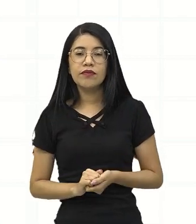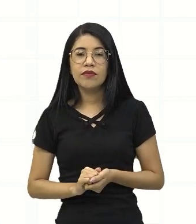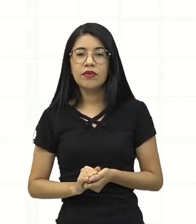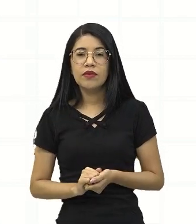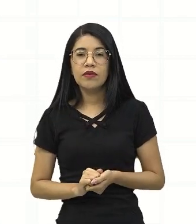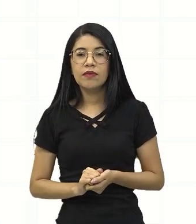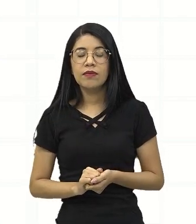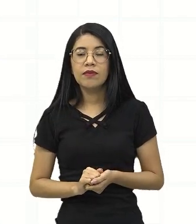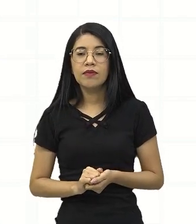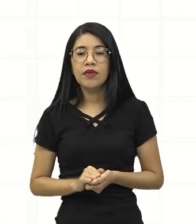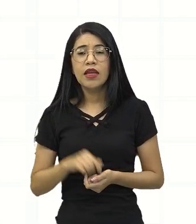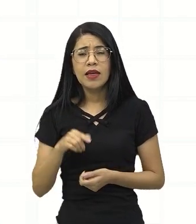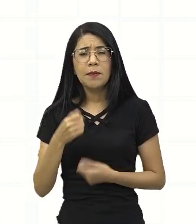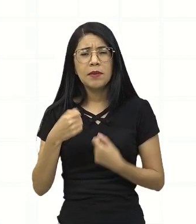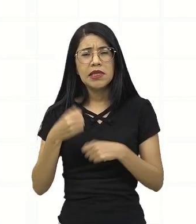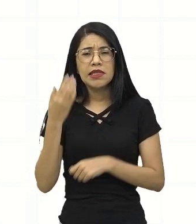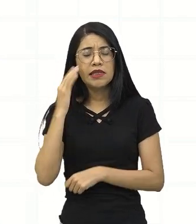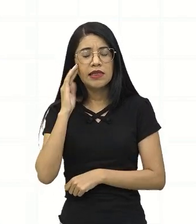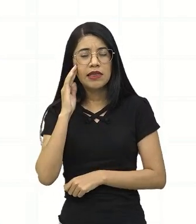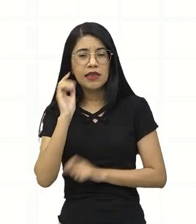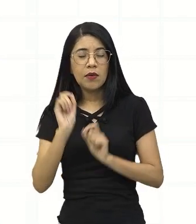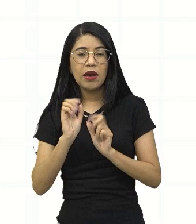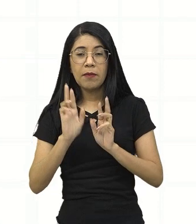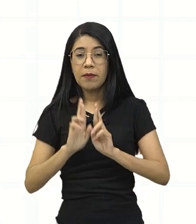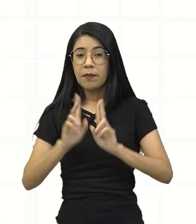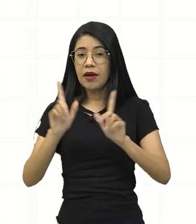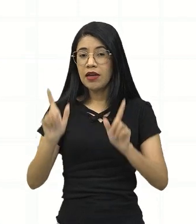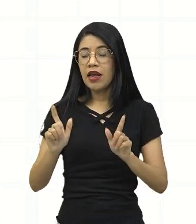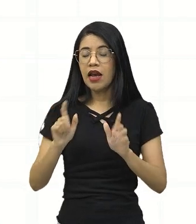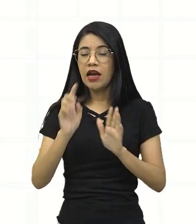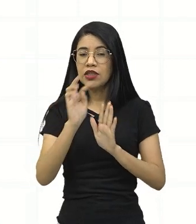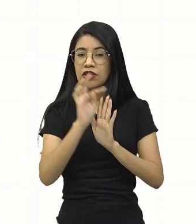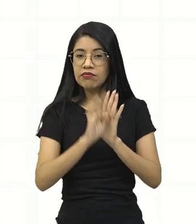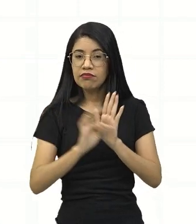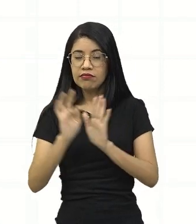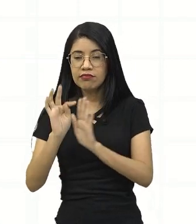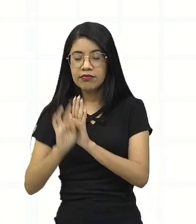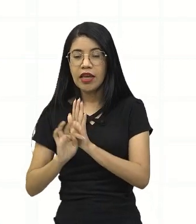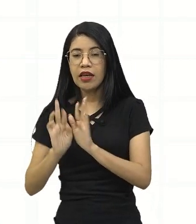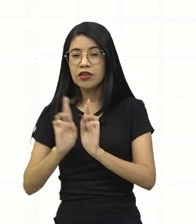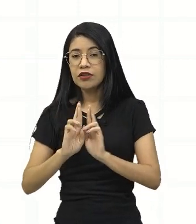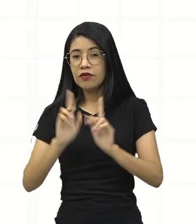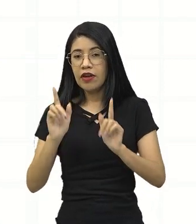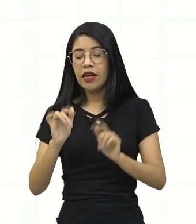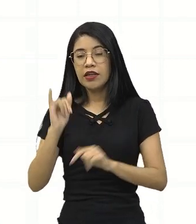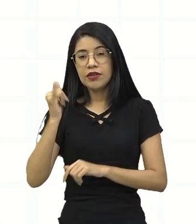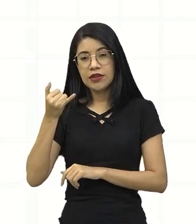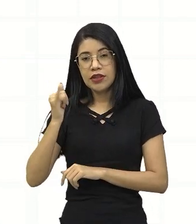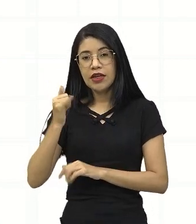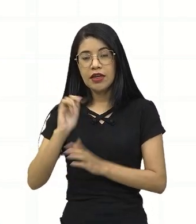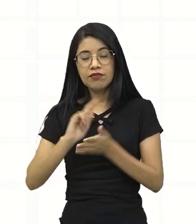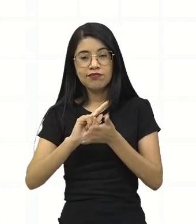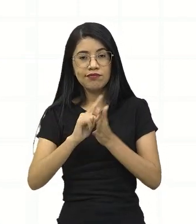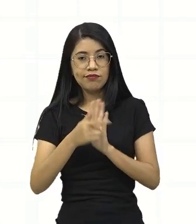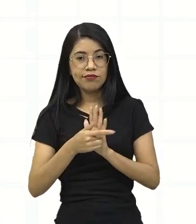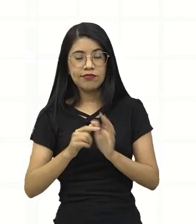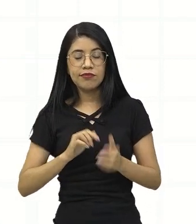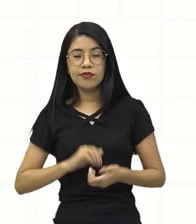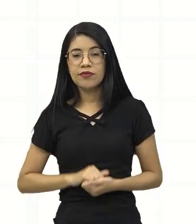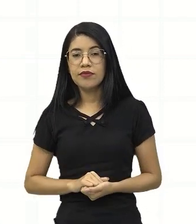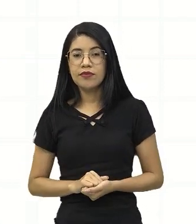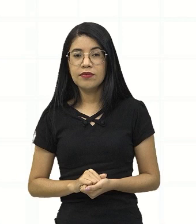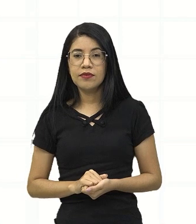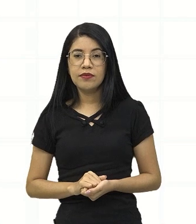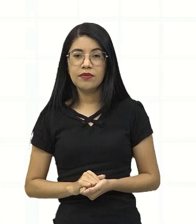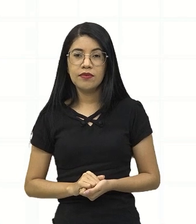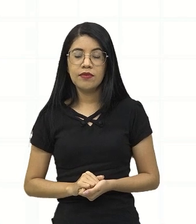que entender para diferenciar de outros tipos, né, de narrativa, de outros gêneros textuais narrativos. Então,